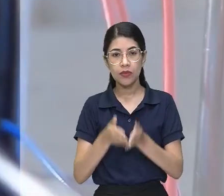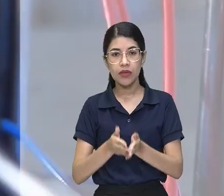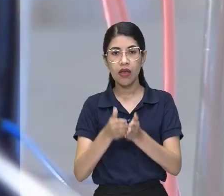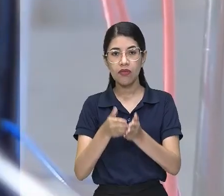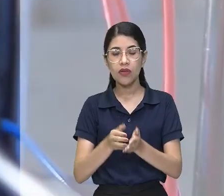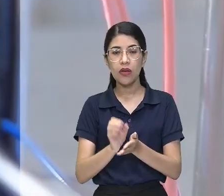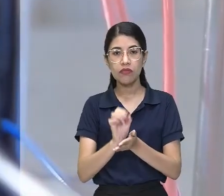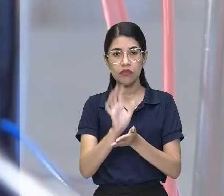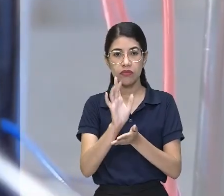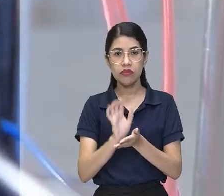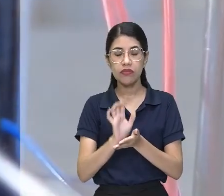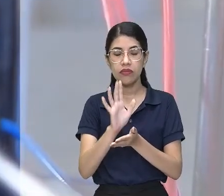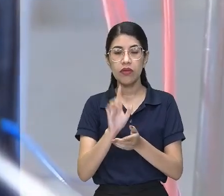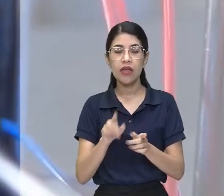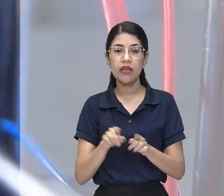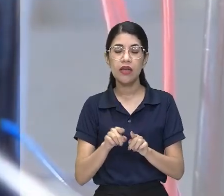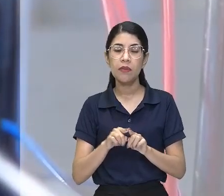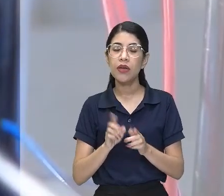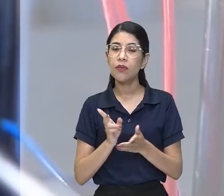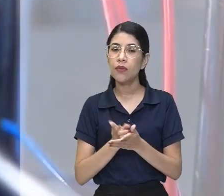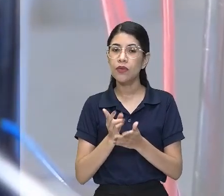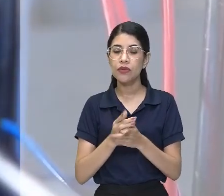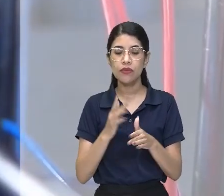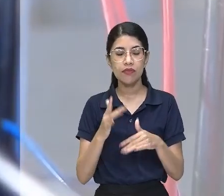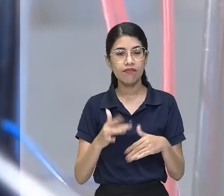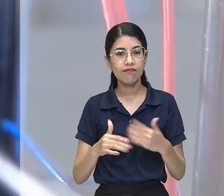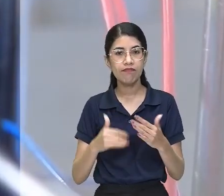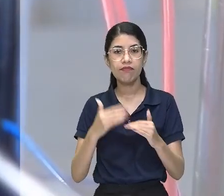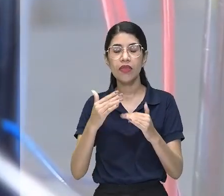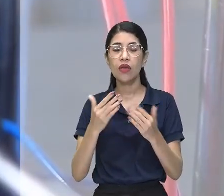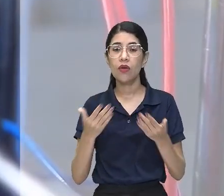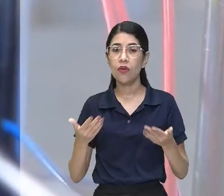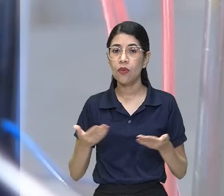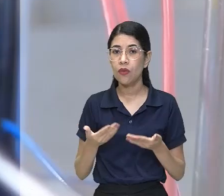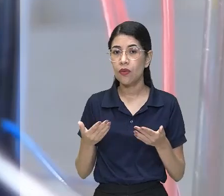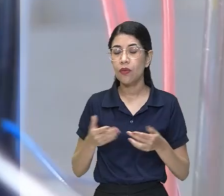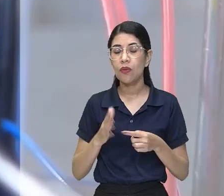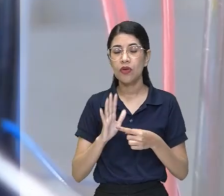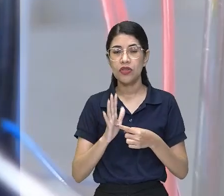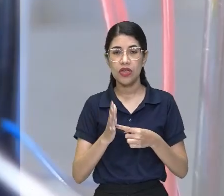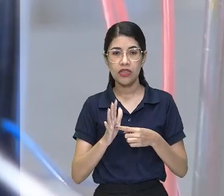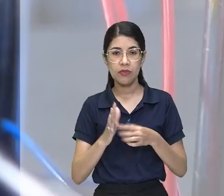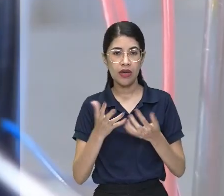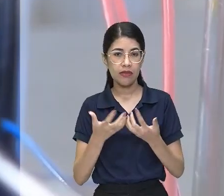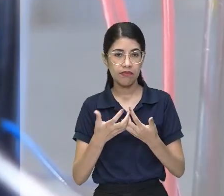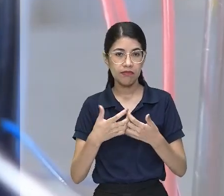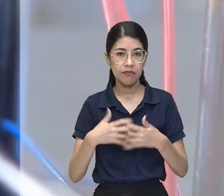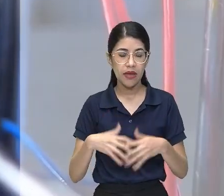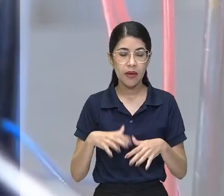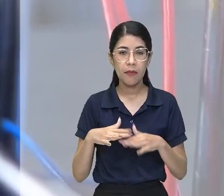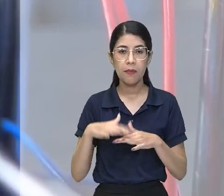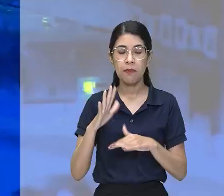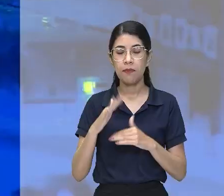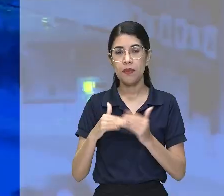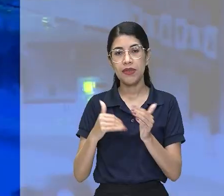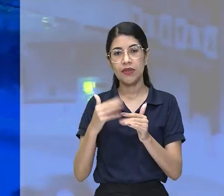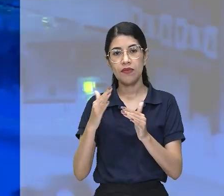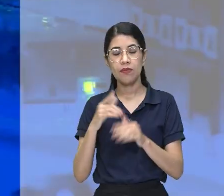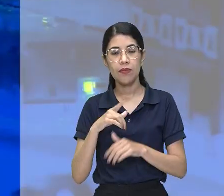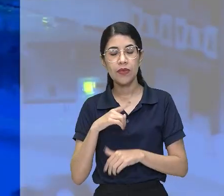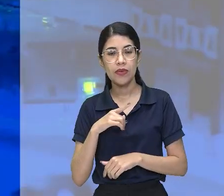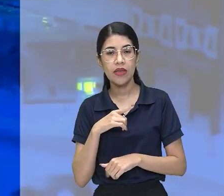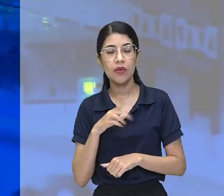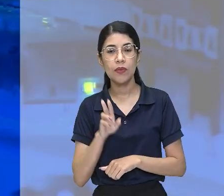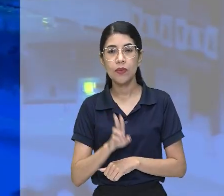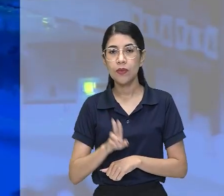essas transformações, elas são contínuas. Atualmente, as máquinas, né, elas são cada vez mais desenvolvidas,